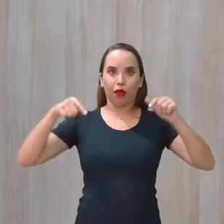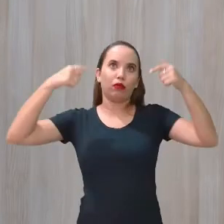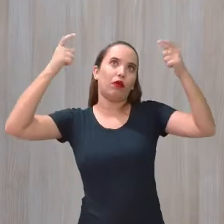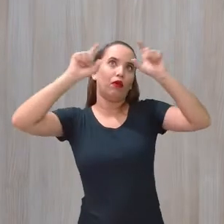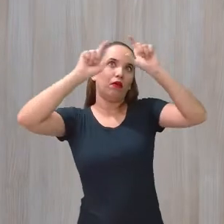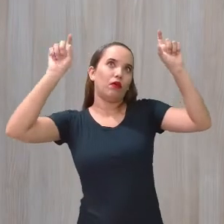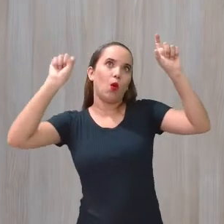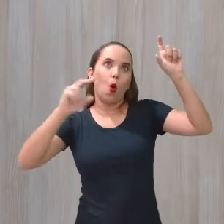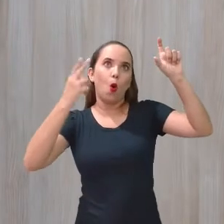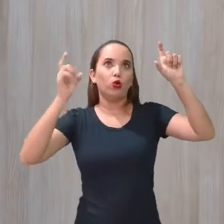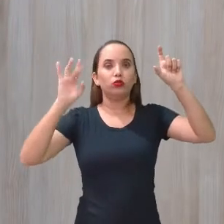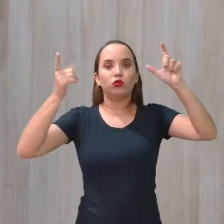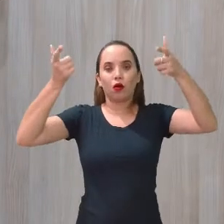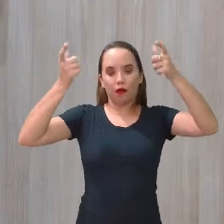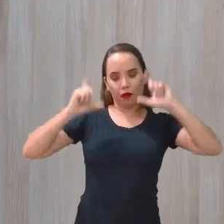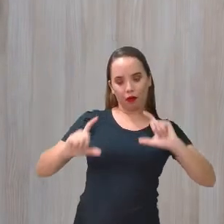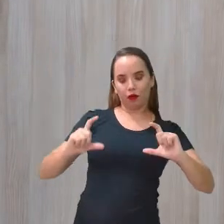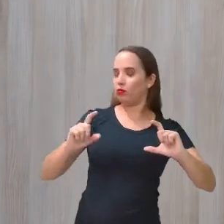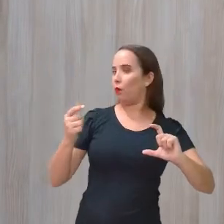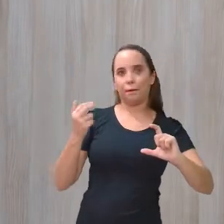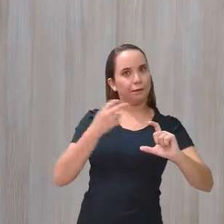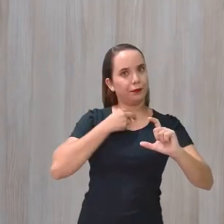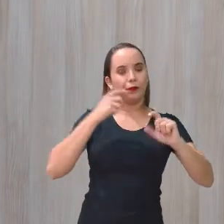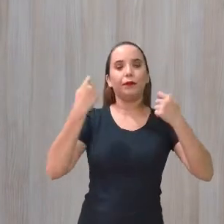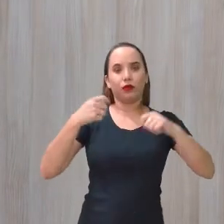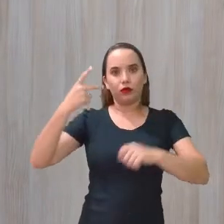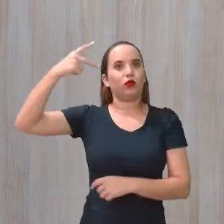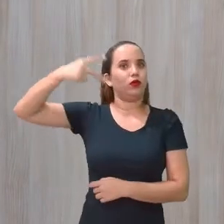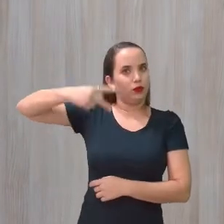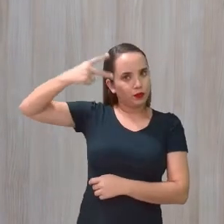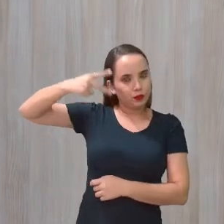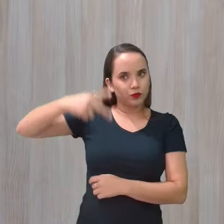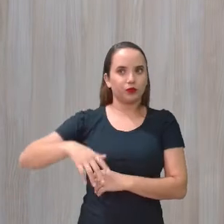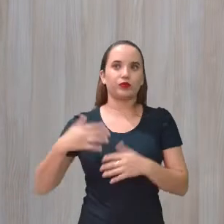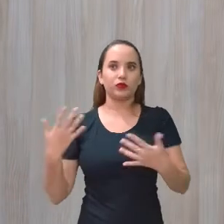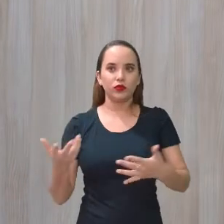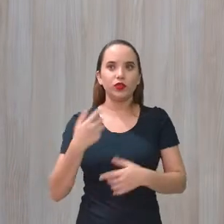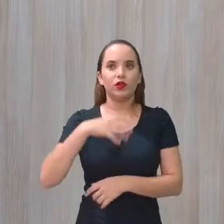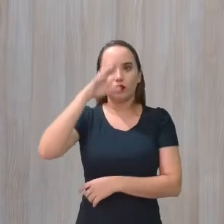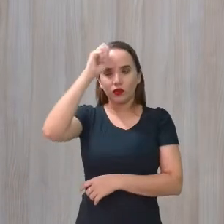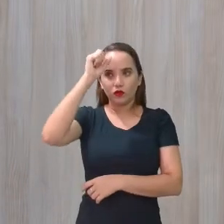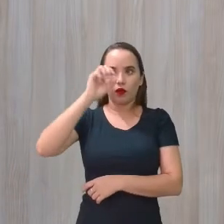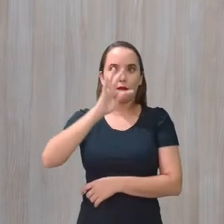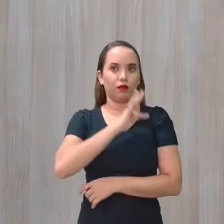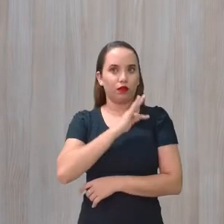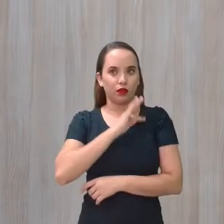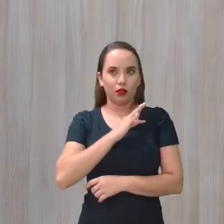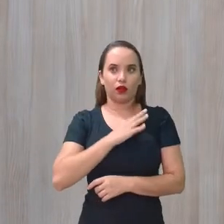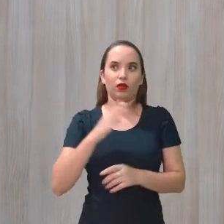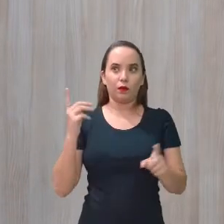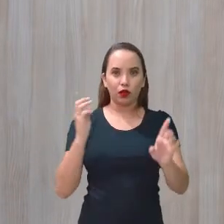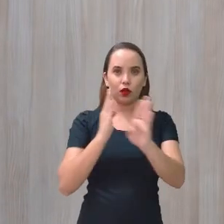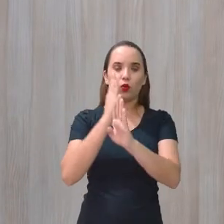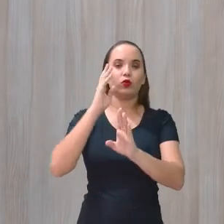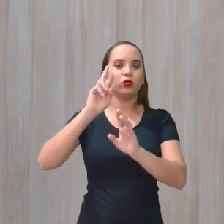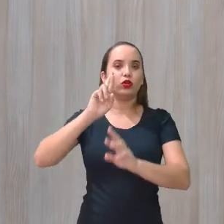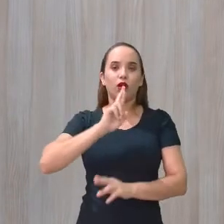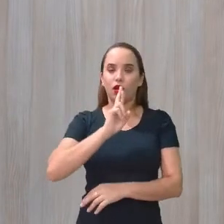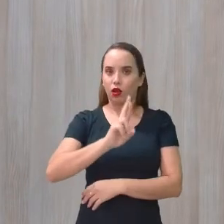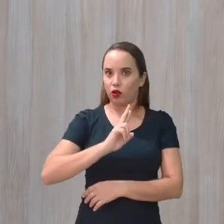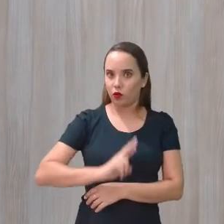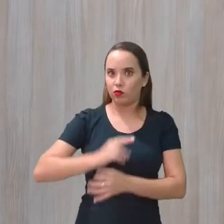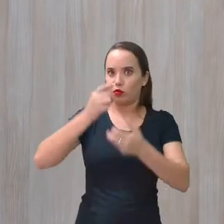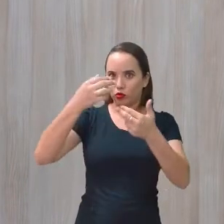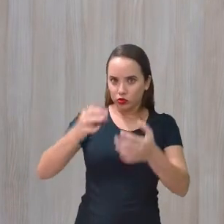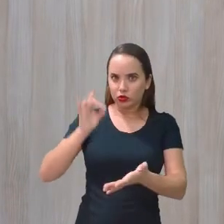ser as 2 ao mesmo tempo. Então a gente vai aprender técnicas para chegar a esse resultado, tá certo? Só que lembrando que as